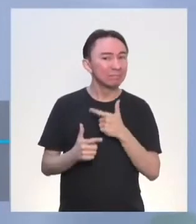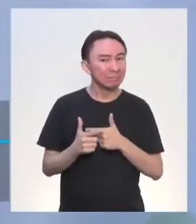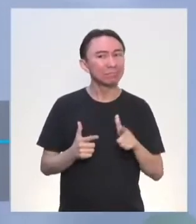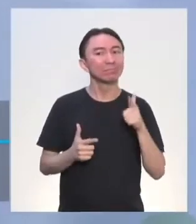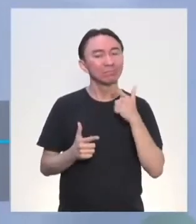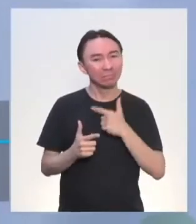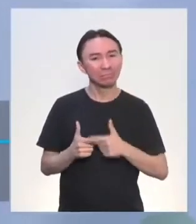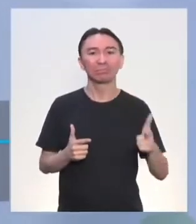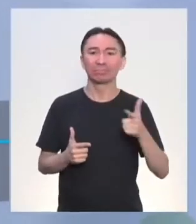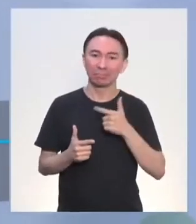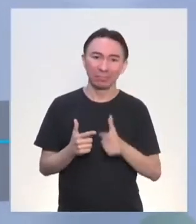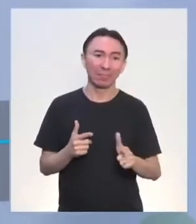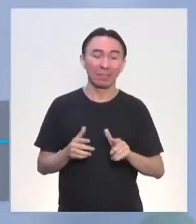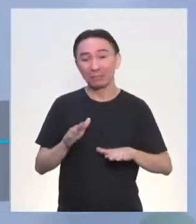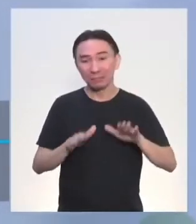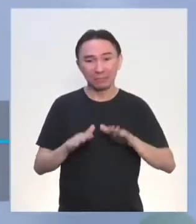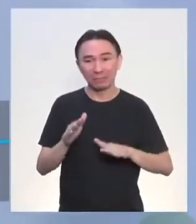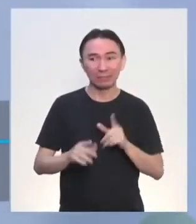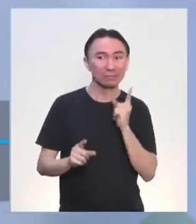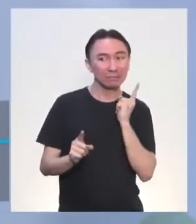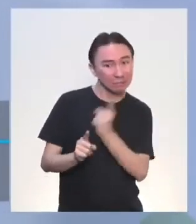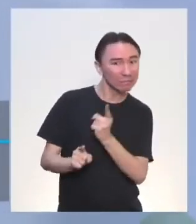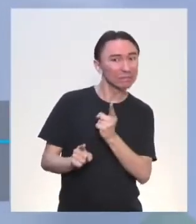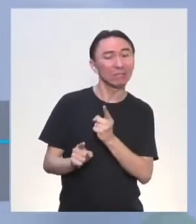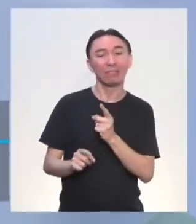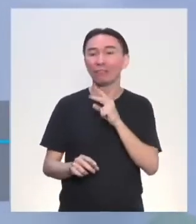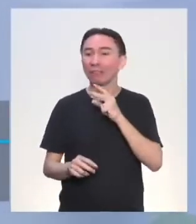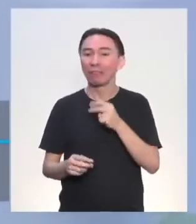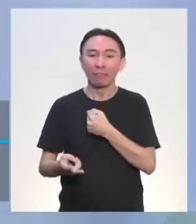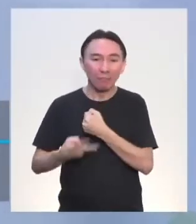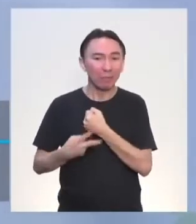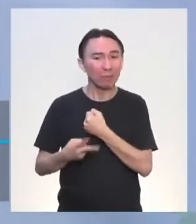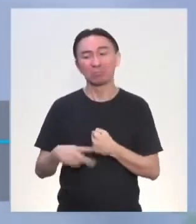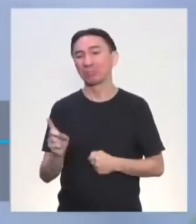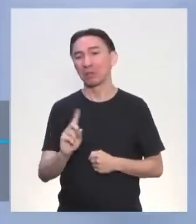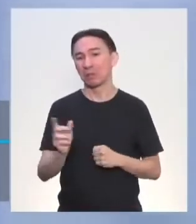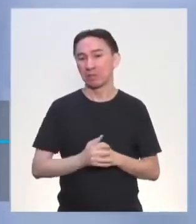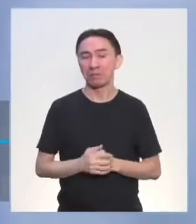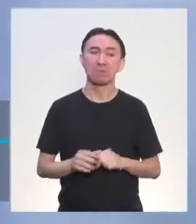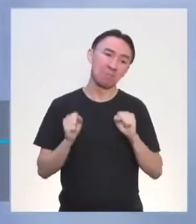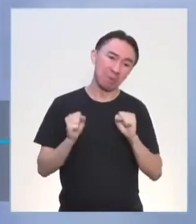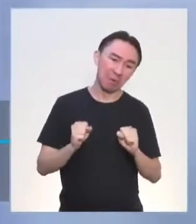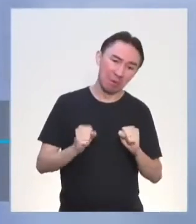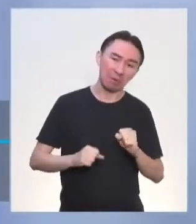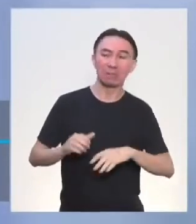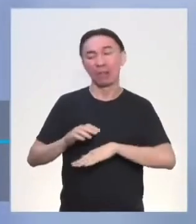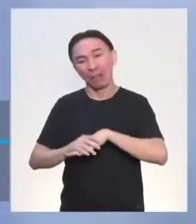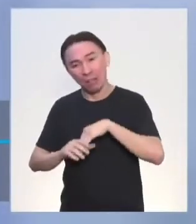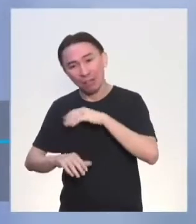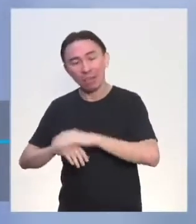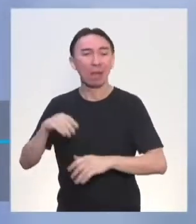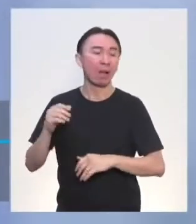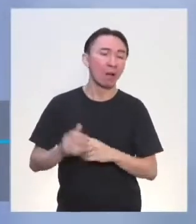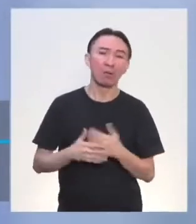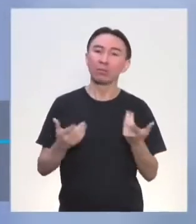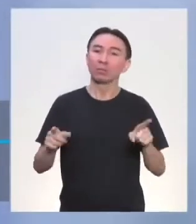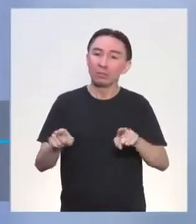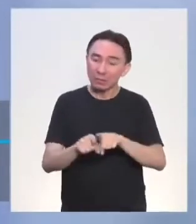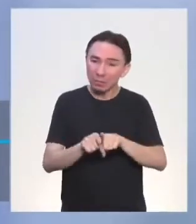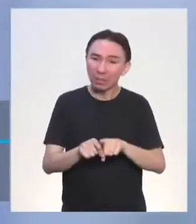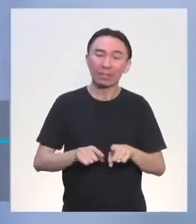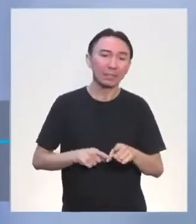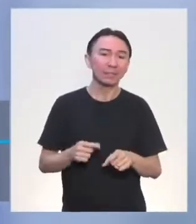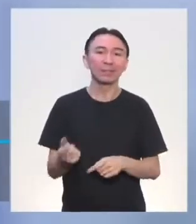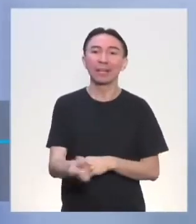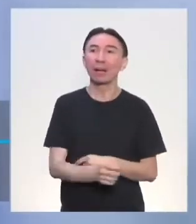vezes, não conseguindo identificar o verbo. Ele pode indicar ação, estado, fenômeno da natureza, mas ainda assim eu